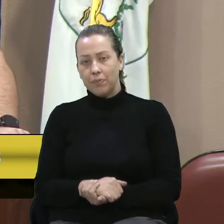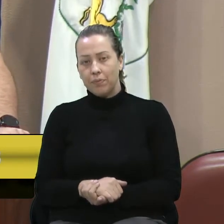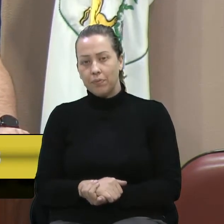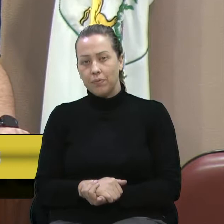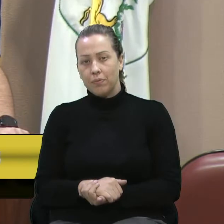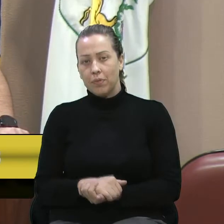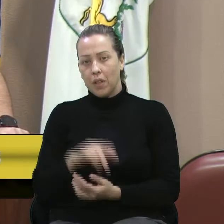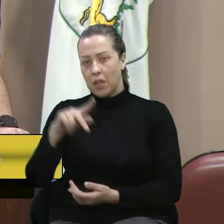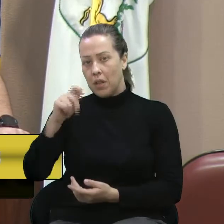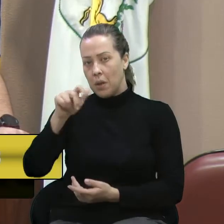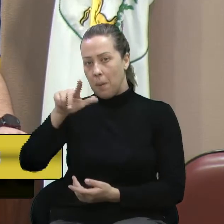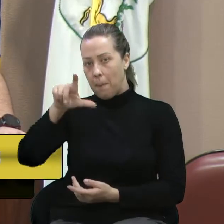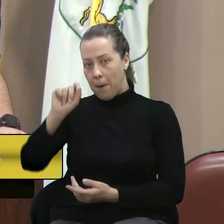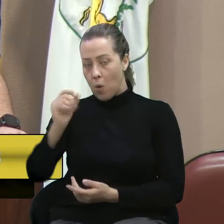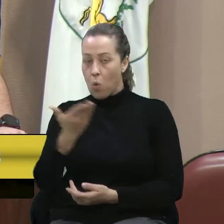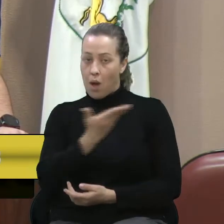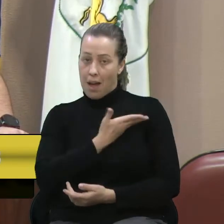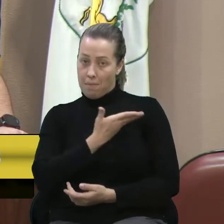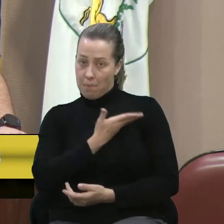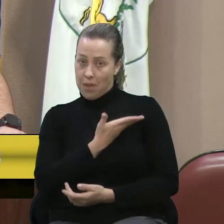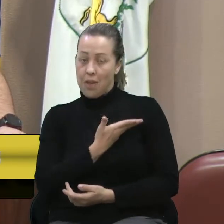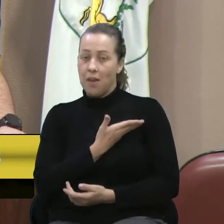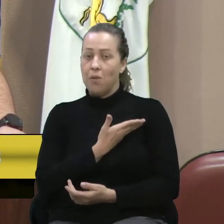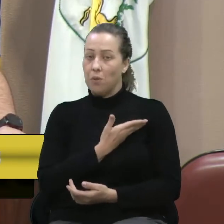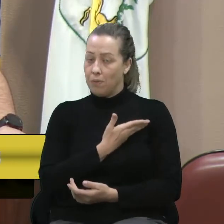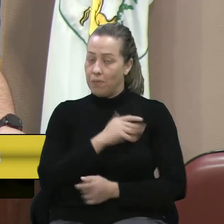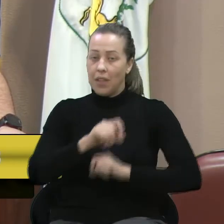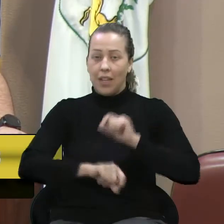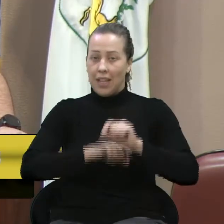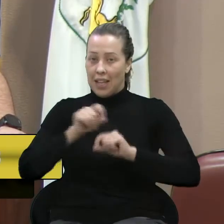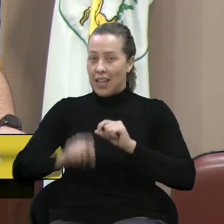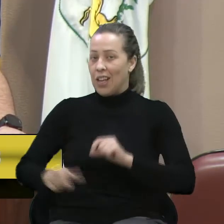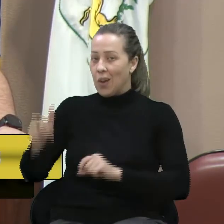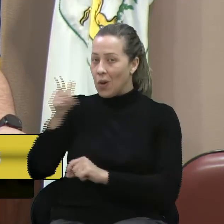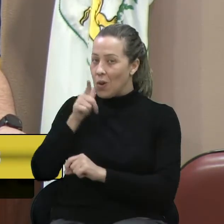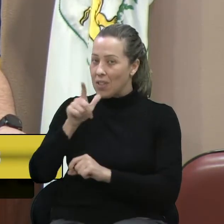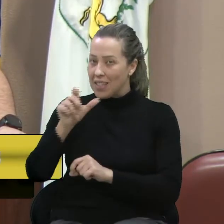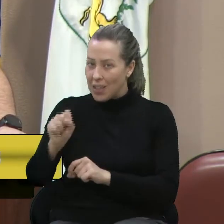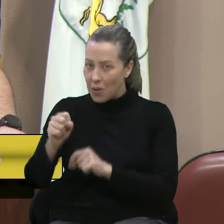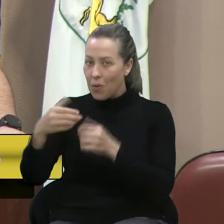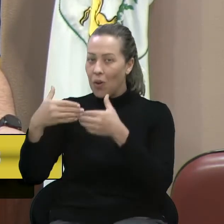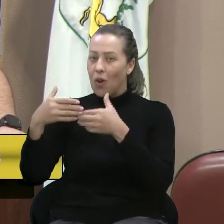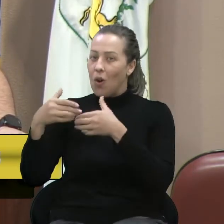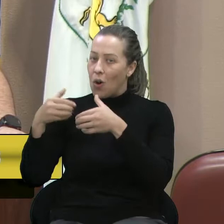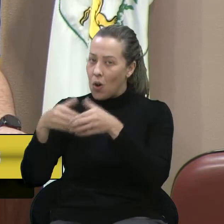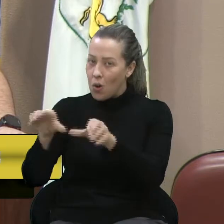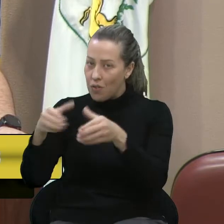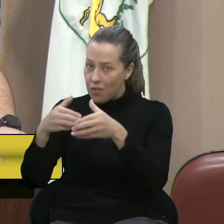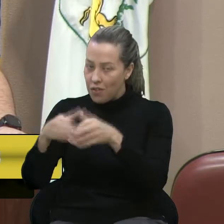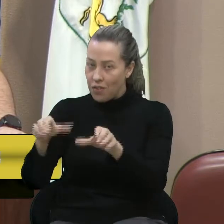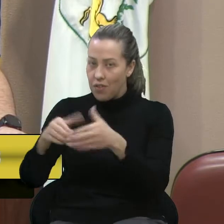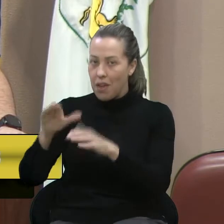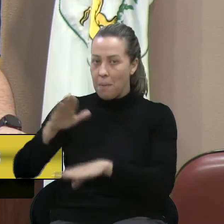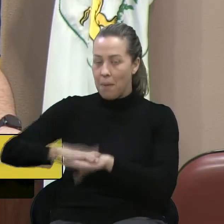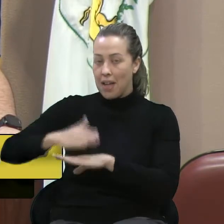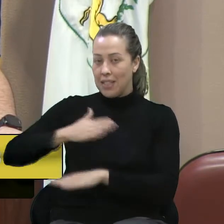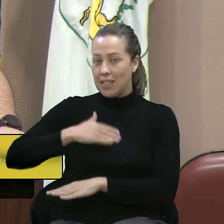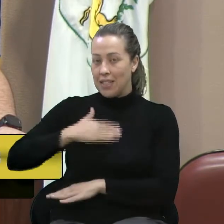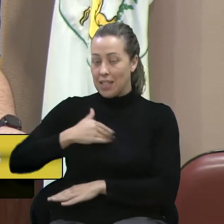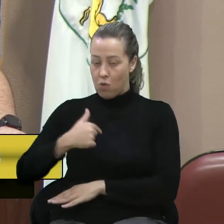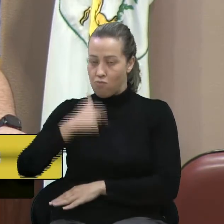O Paulo Cancian, amigo, quem teve essa possibilidade de conviver mais com ele, assim como eu